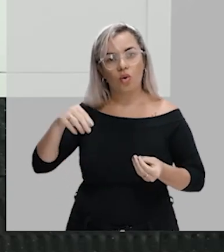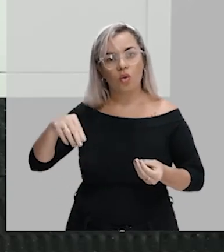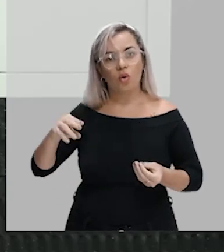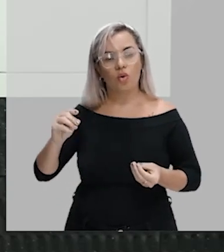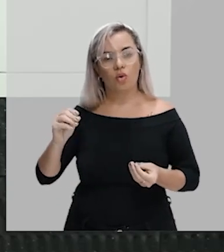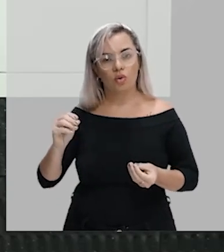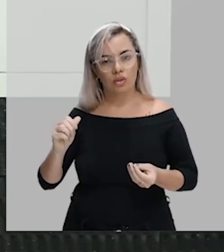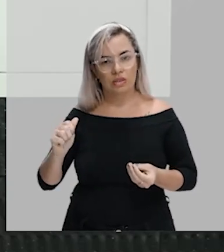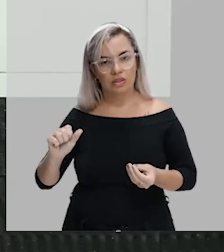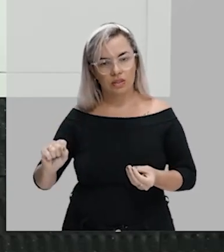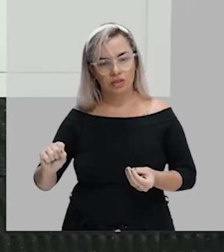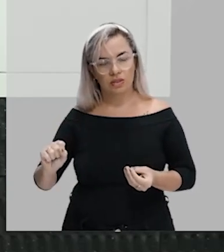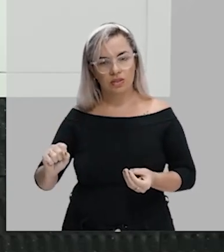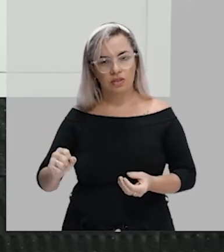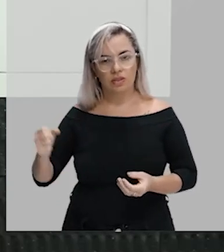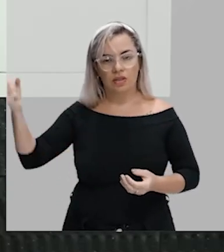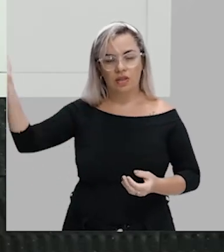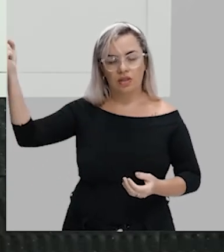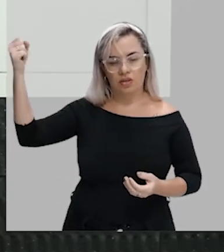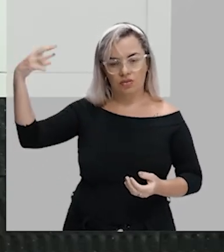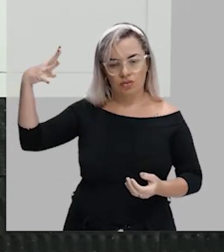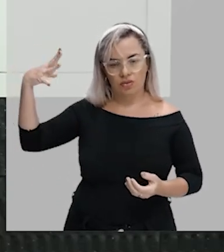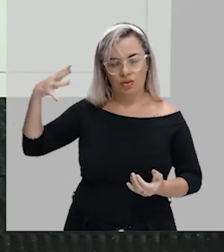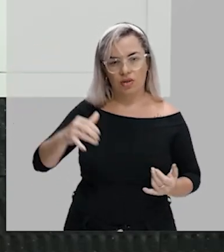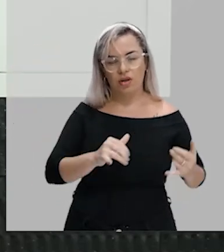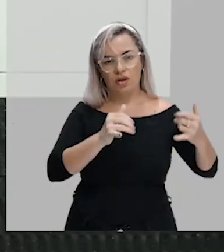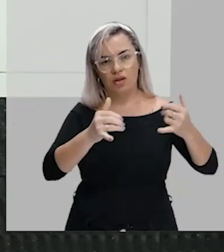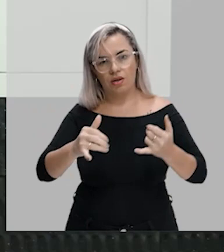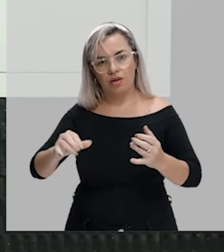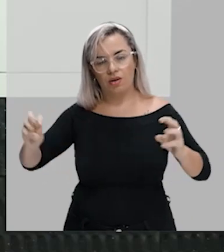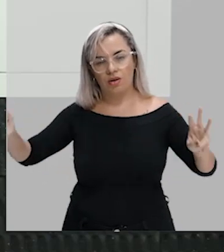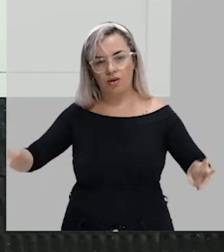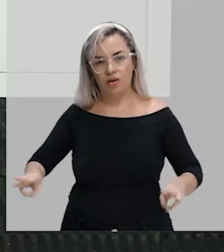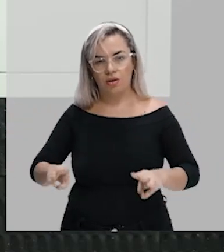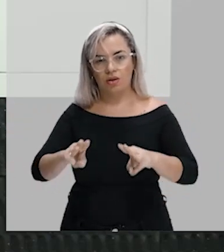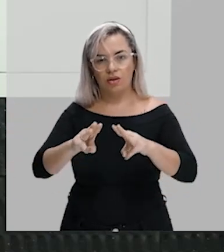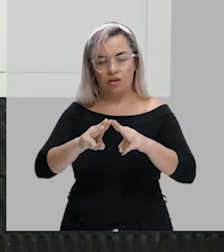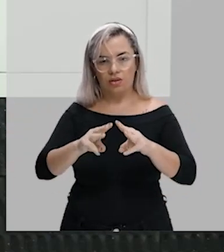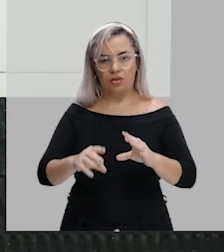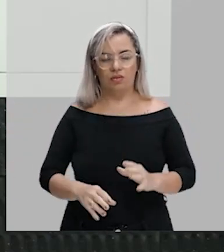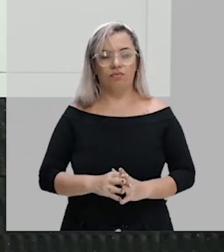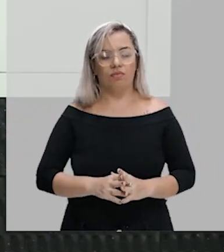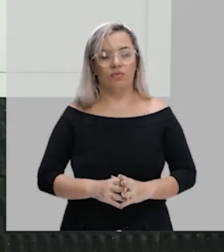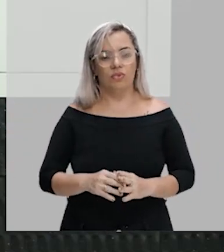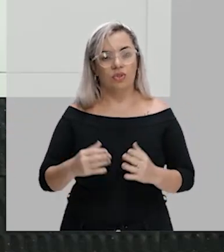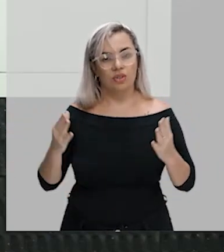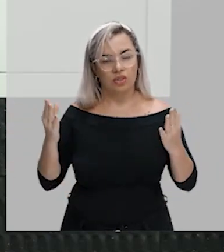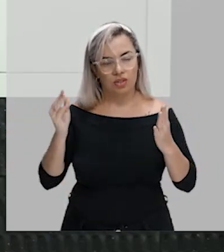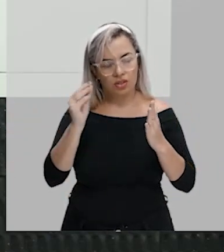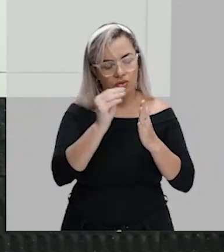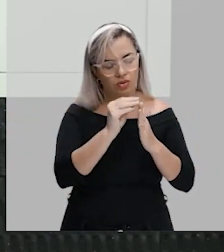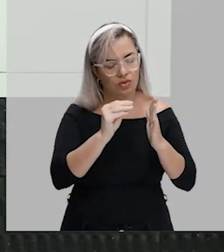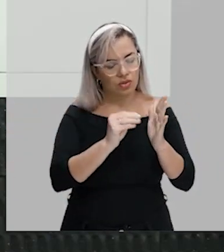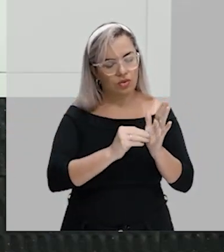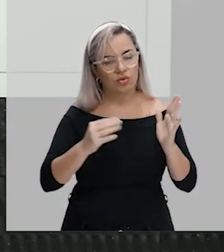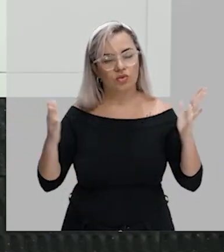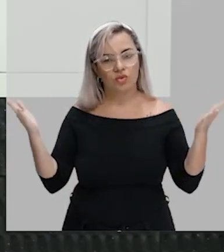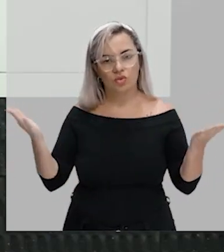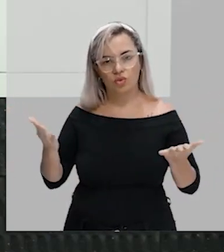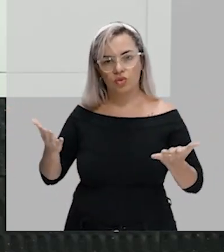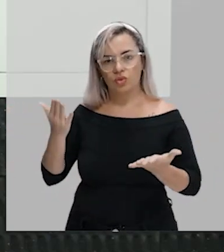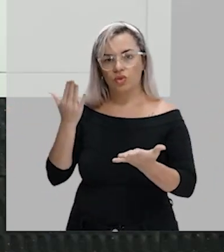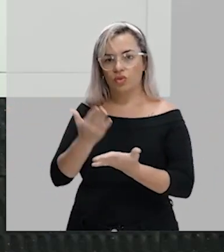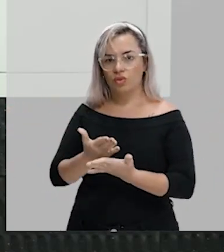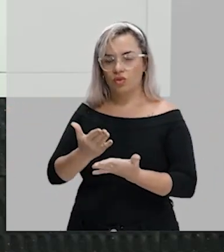é uma onda eletromagnética, certo? Que vai ser objeto de estudo na aula de hoje, tá certo? Então onda é toda a